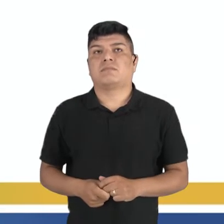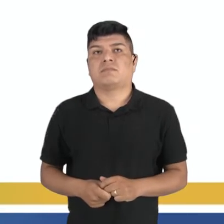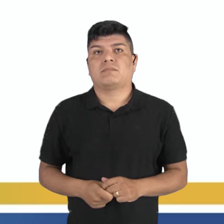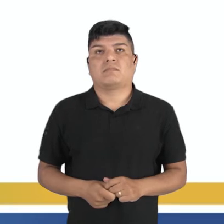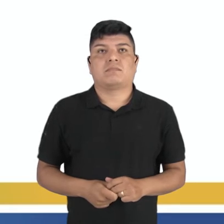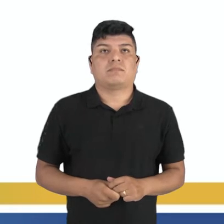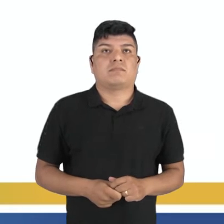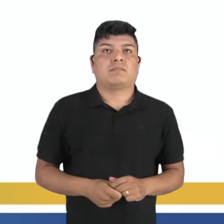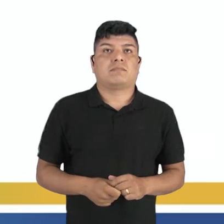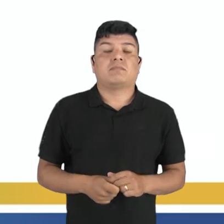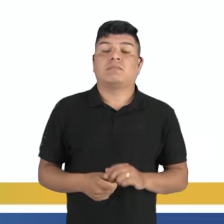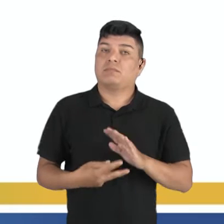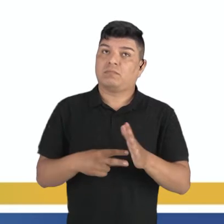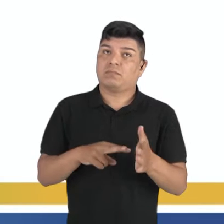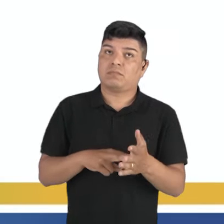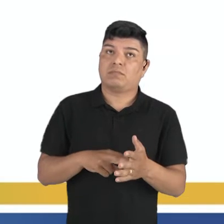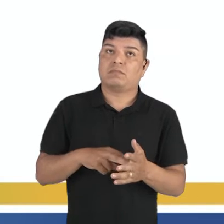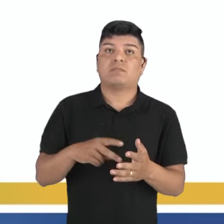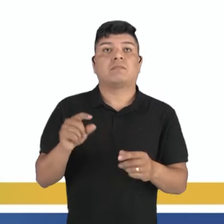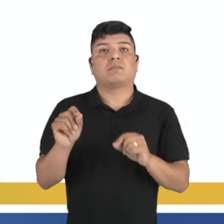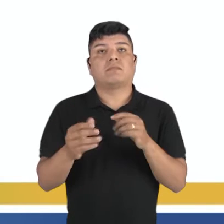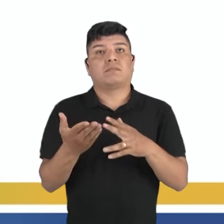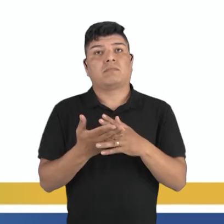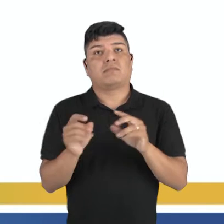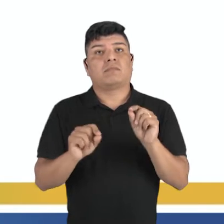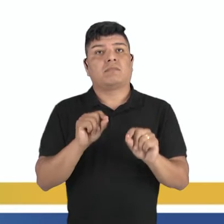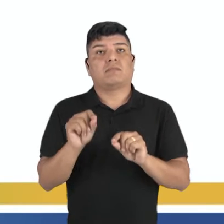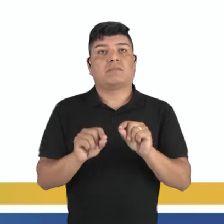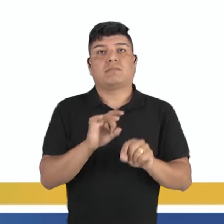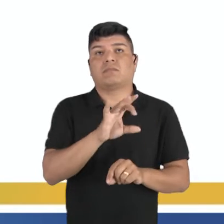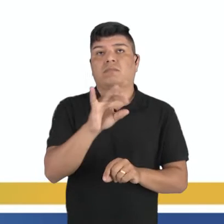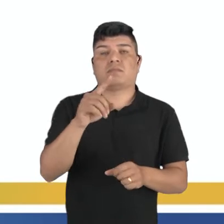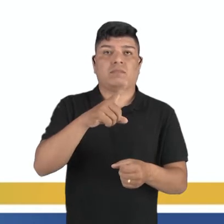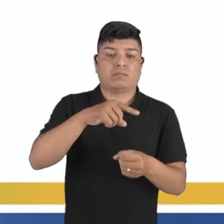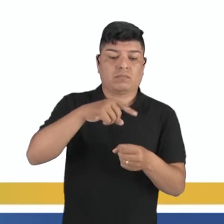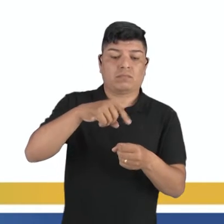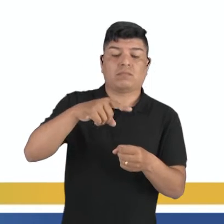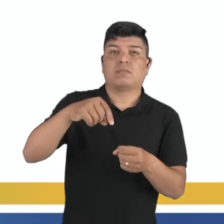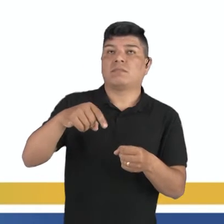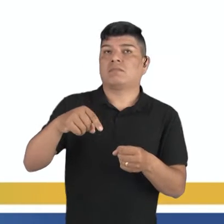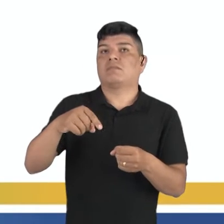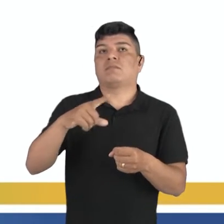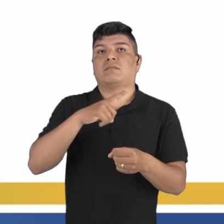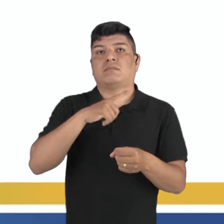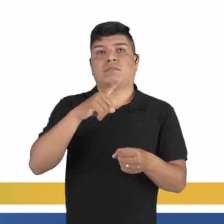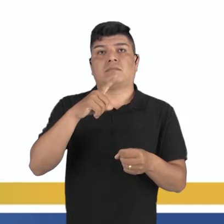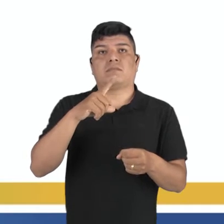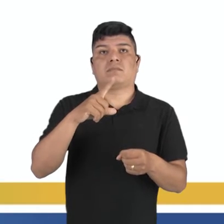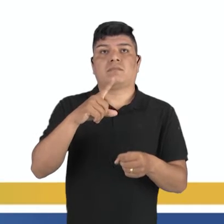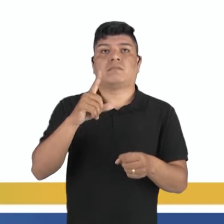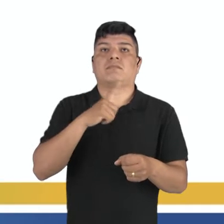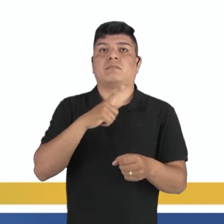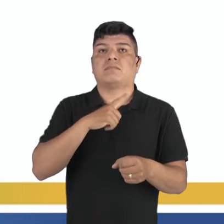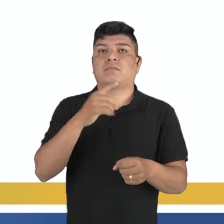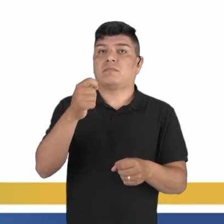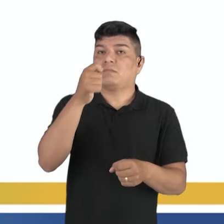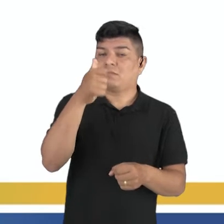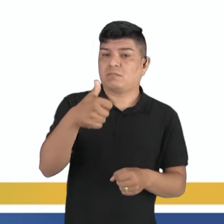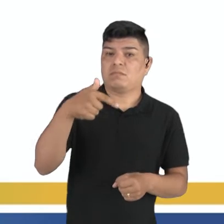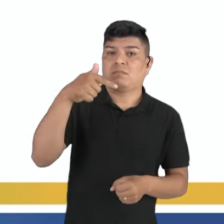77,6. Muito bem, isso significa que, em média, cada um desses municípios, no momento, possuem